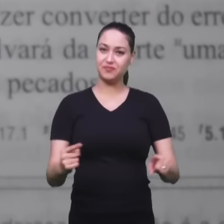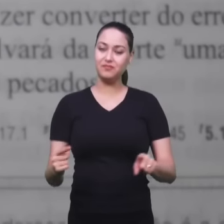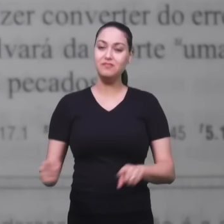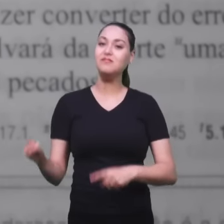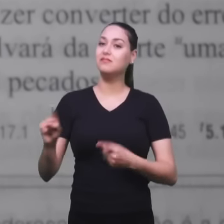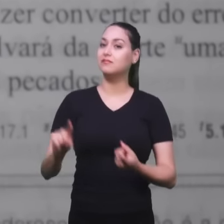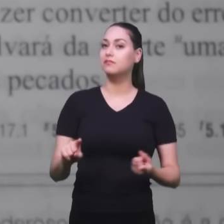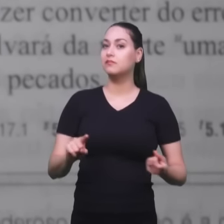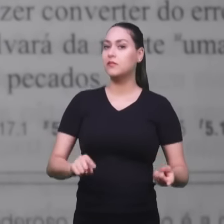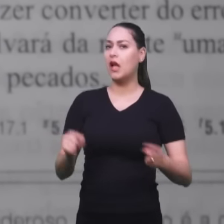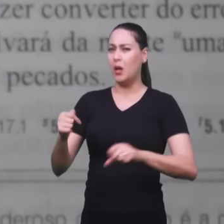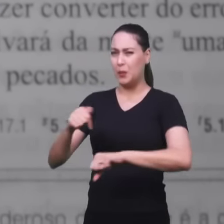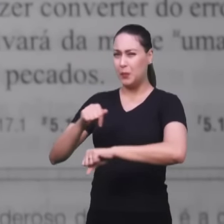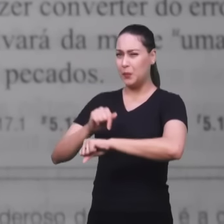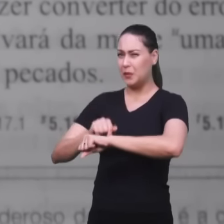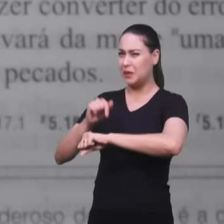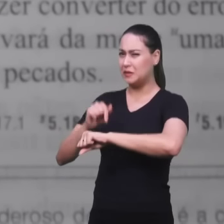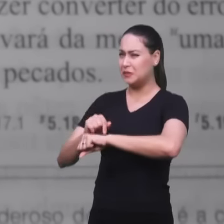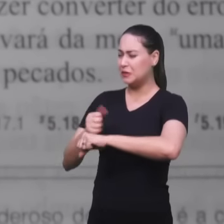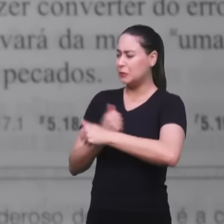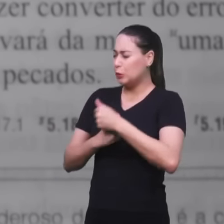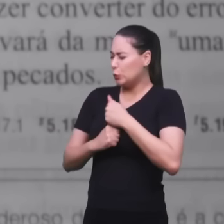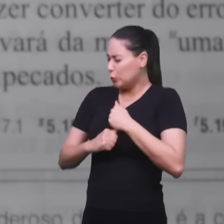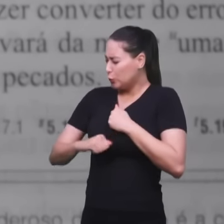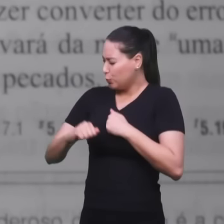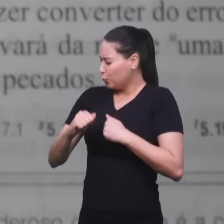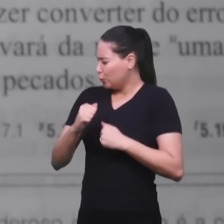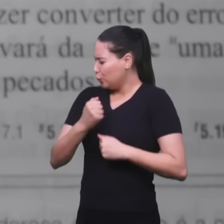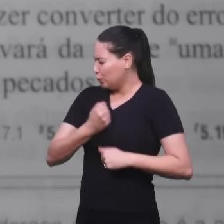Reino Alcúrcia